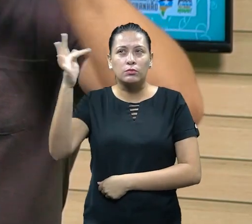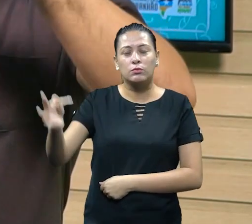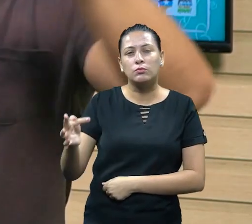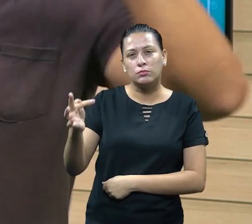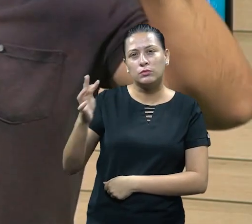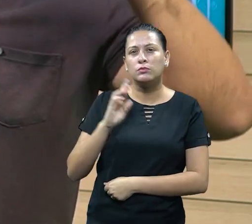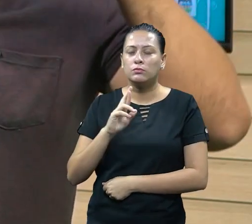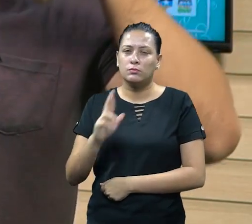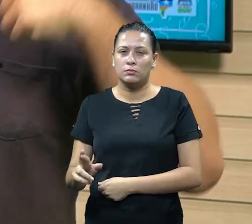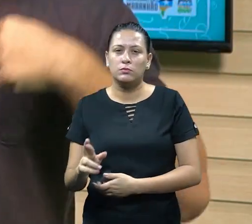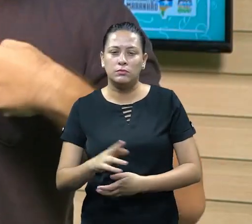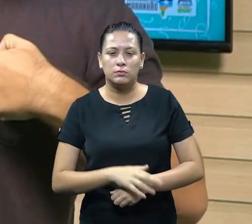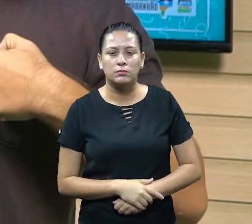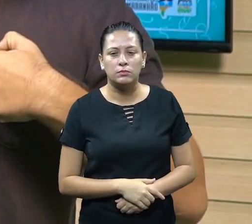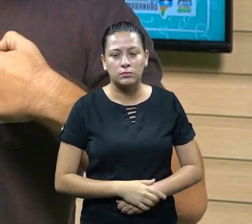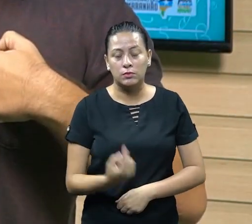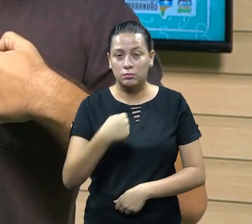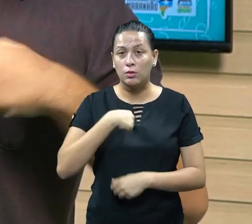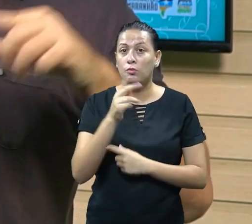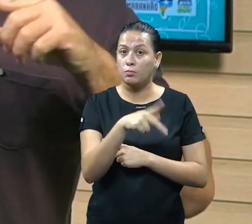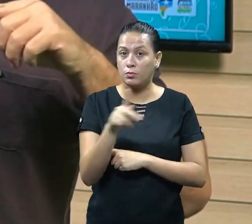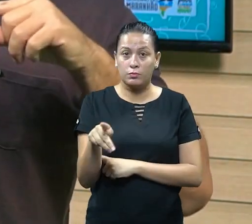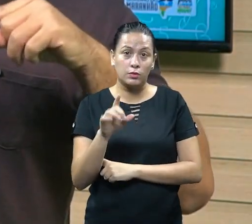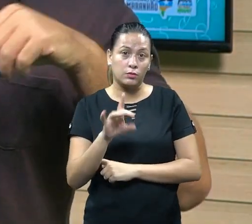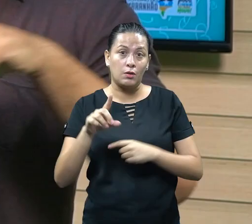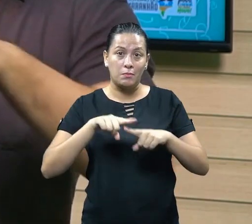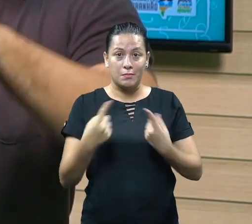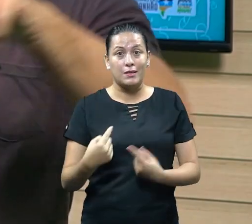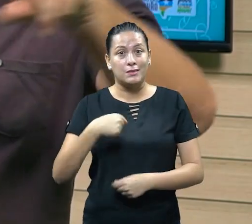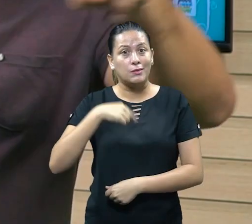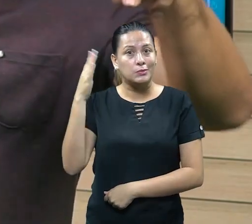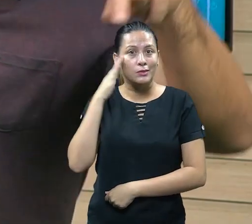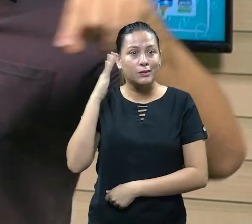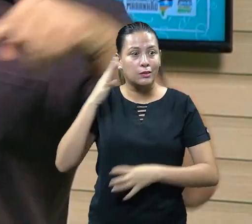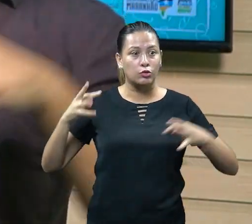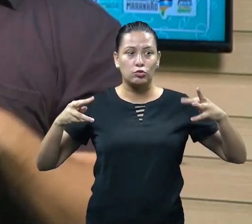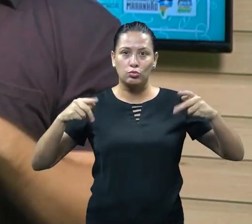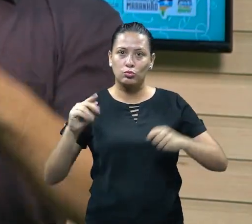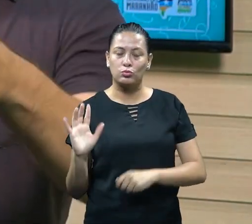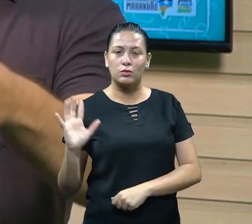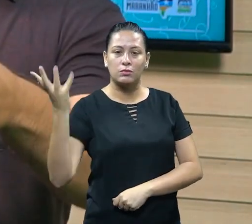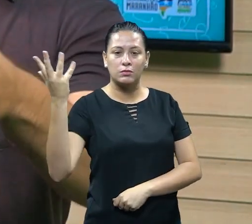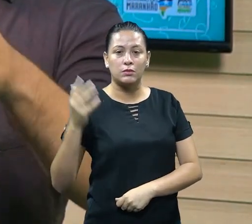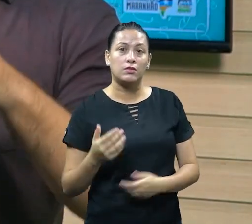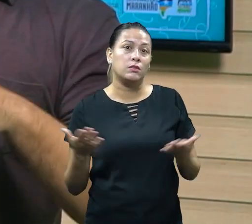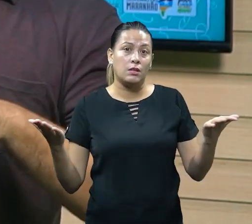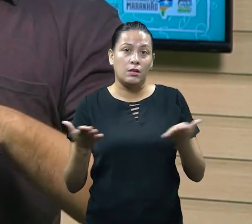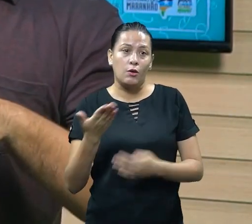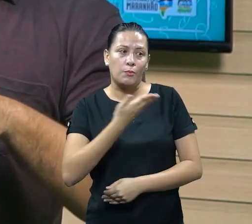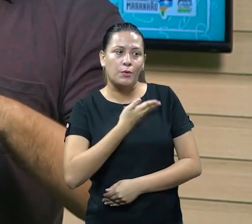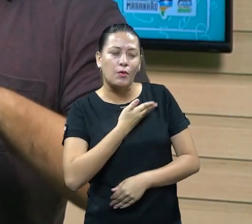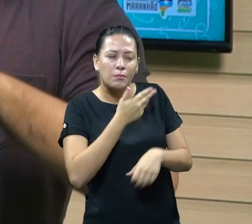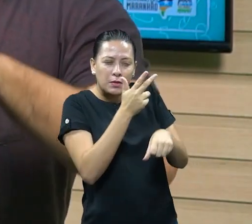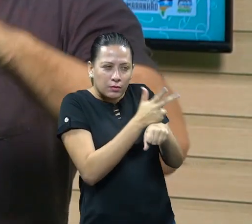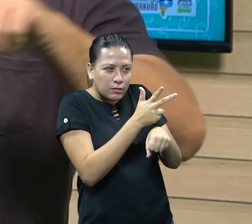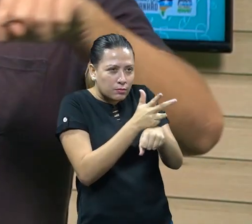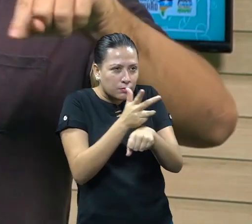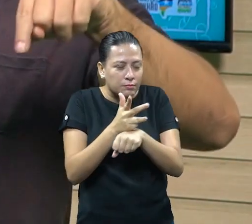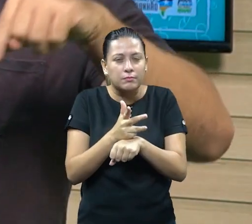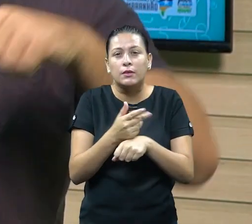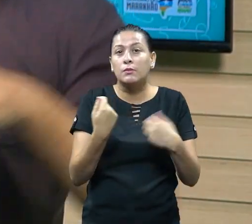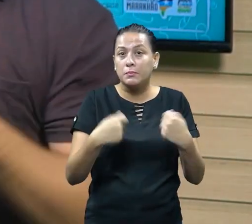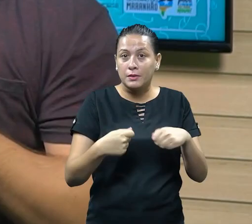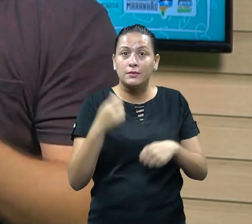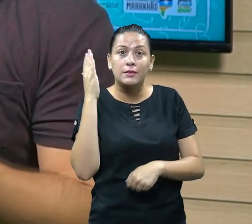vai trazer, né? Mesmo sendo simplesmente só professor, com todo respeito, mas eu preciso entender de todo o processo. Mesma coisa, meu amigo cinegrafista, ele